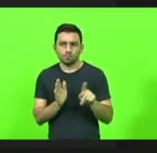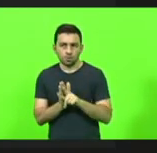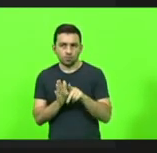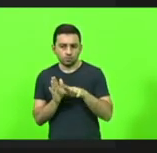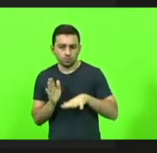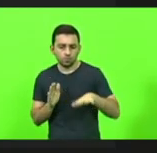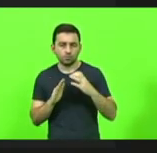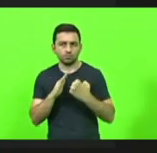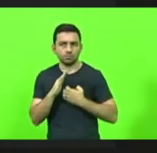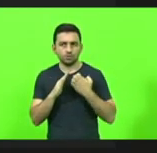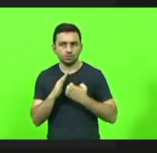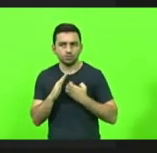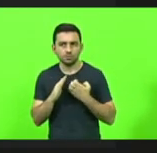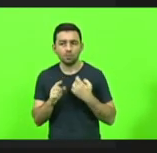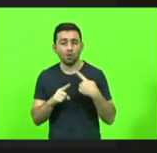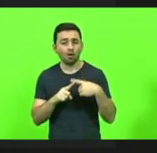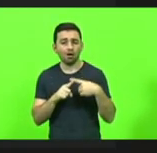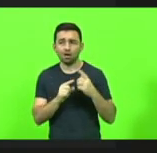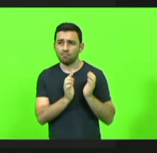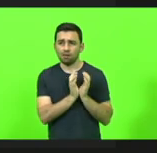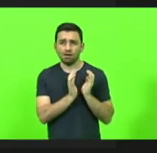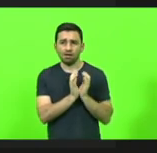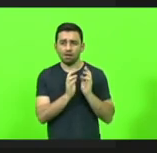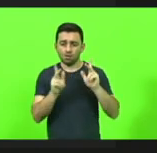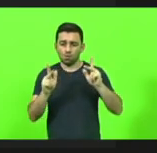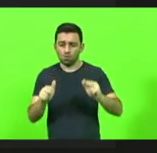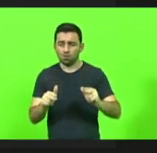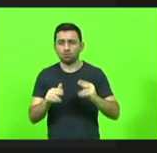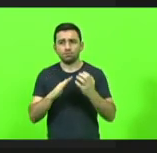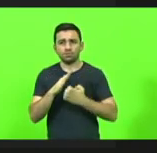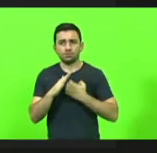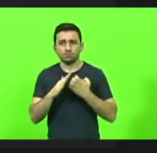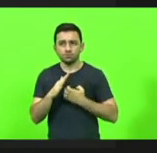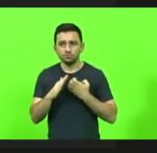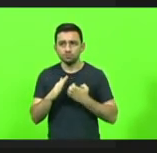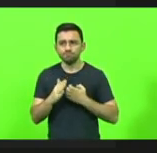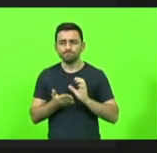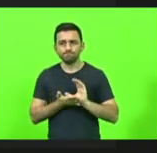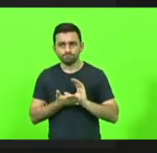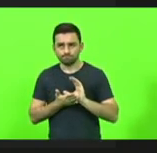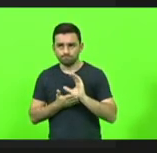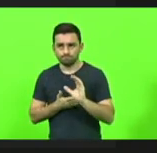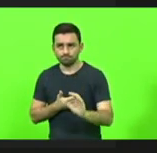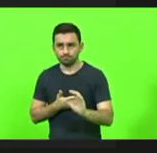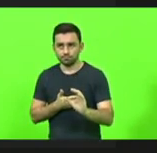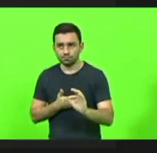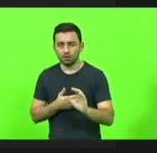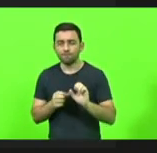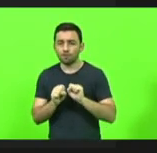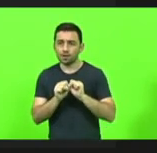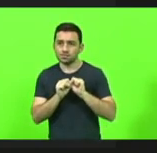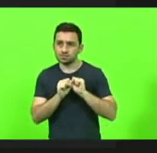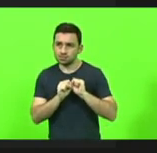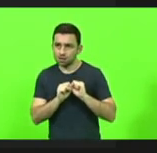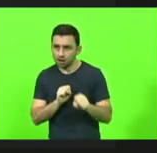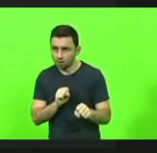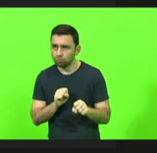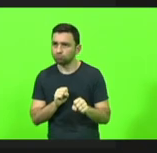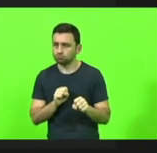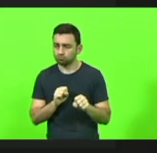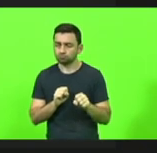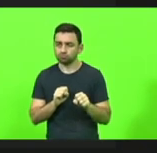empresas, porque as APAES acabam sendo empresas, investimento em formação continuada dos